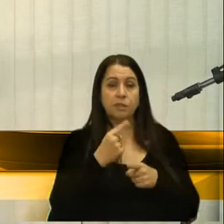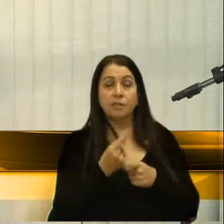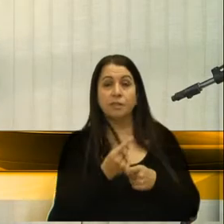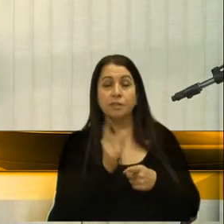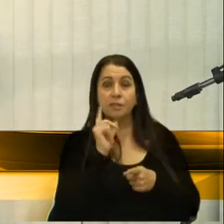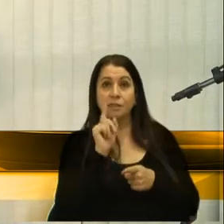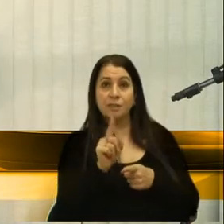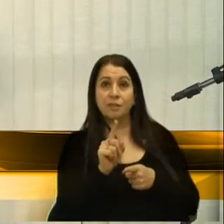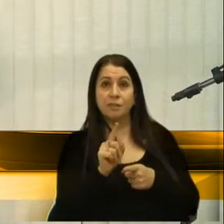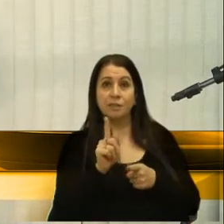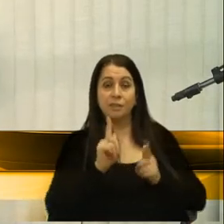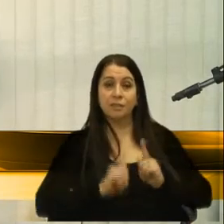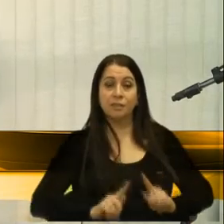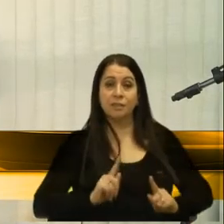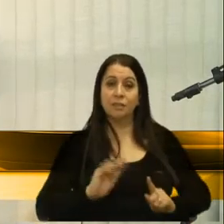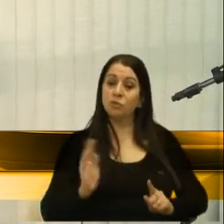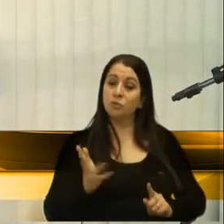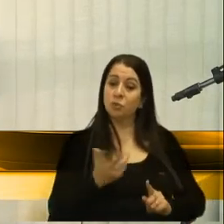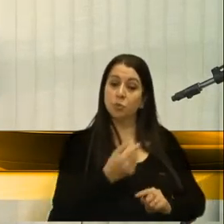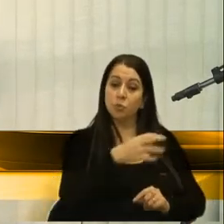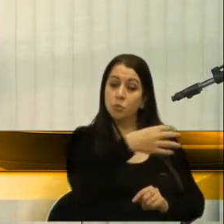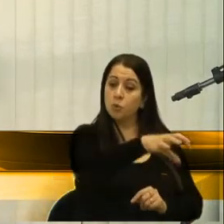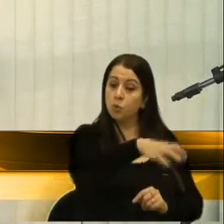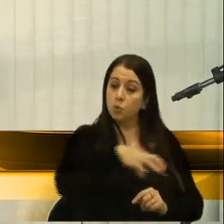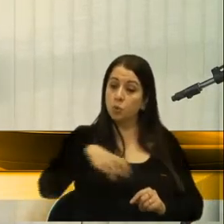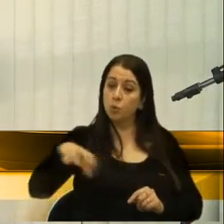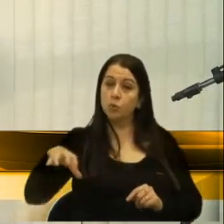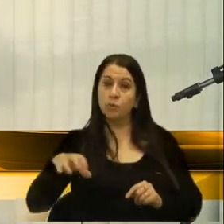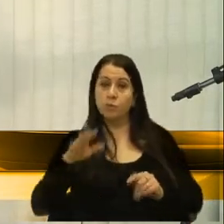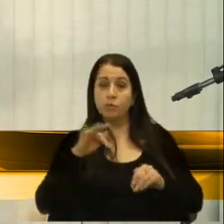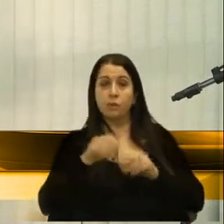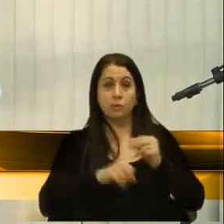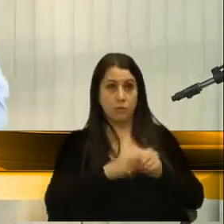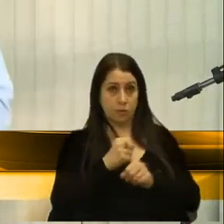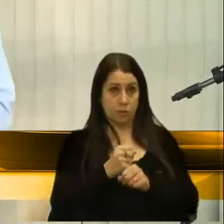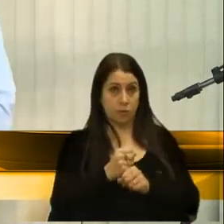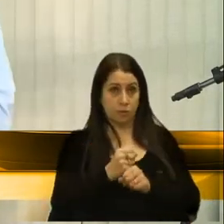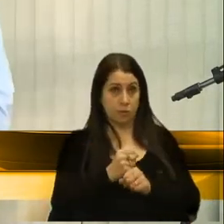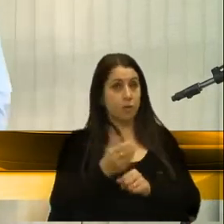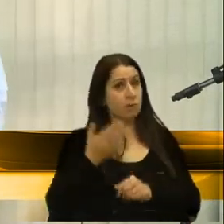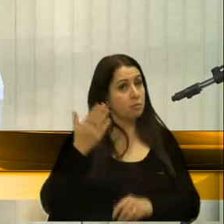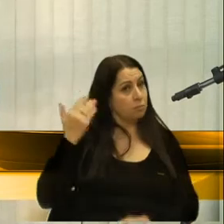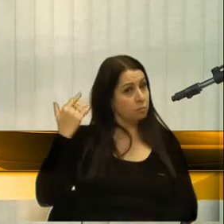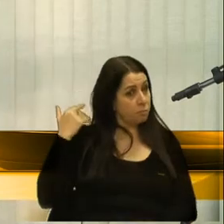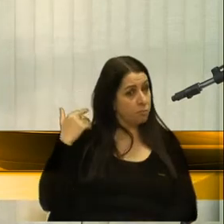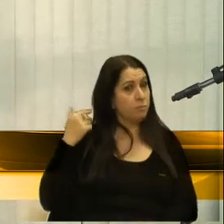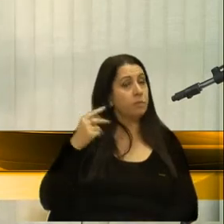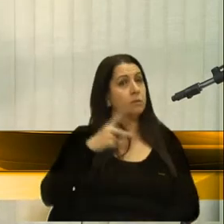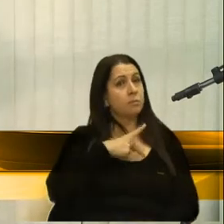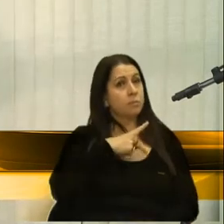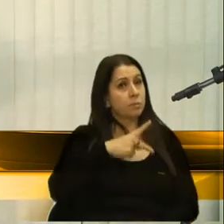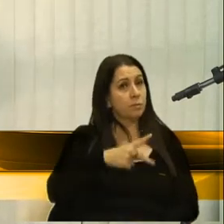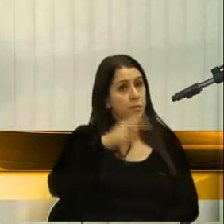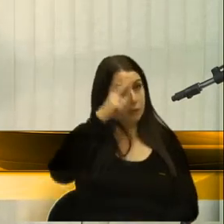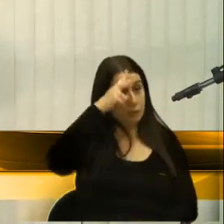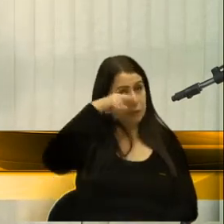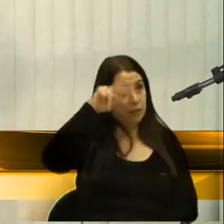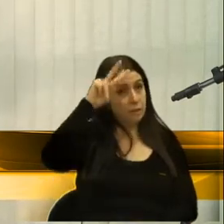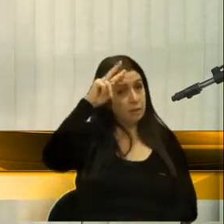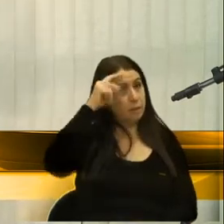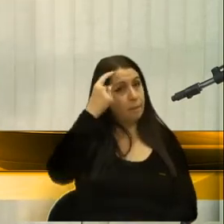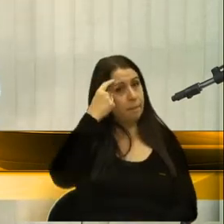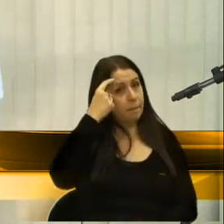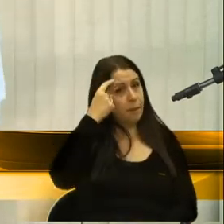de gestão de todos os setores que são apresentados no final de cada ano. Desde a época do presidente Edson da Rosa, se pensa